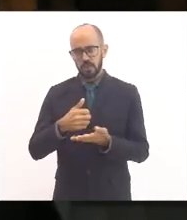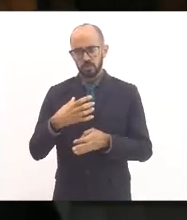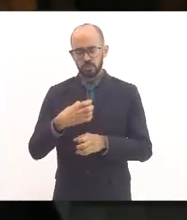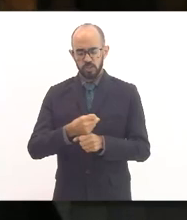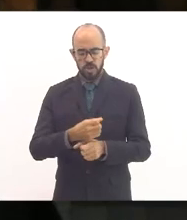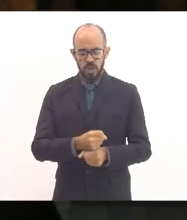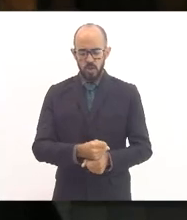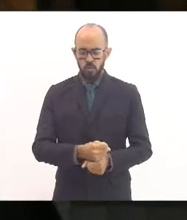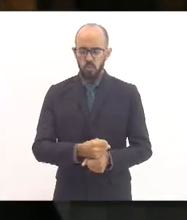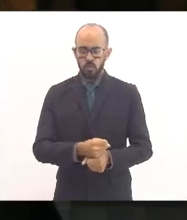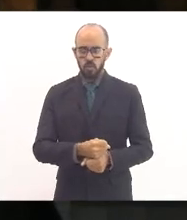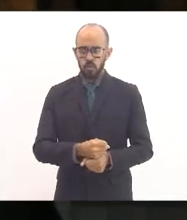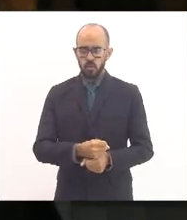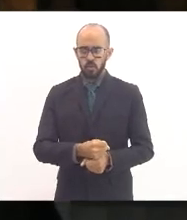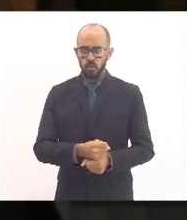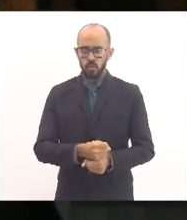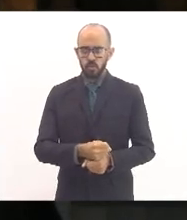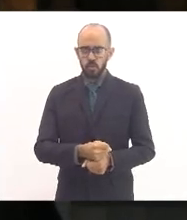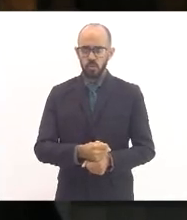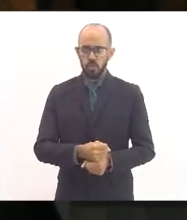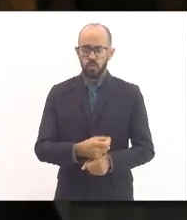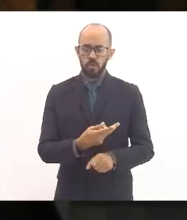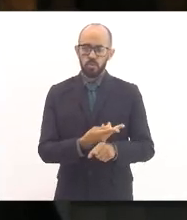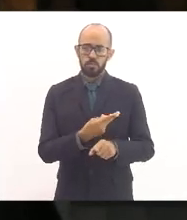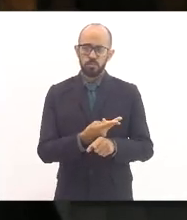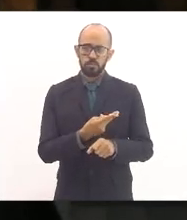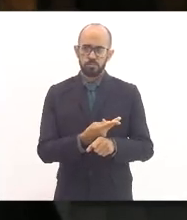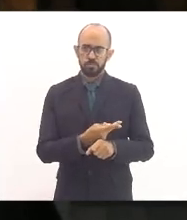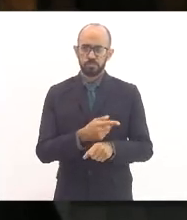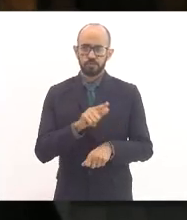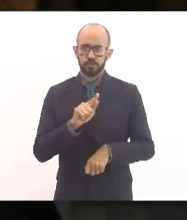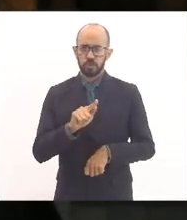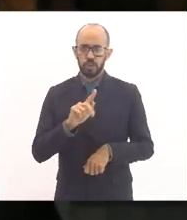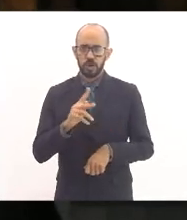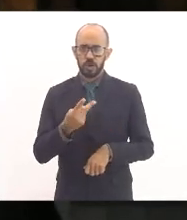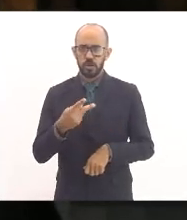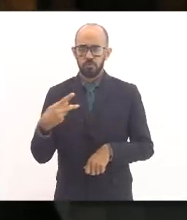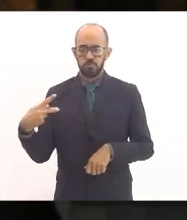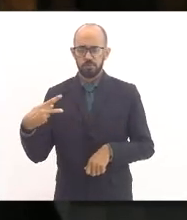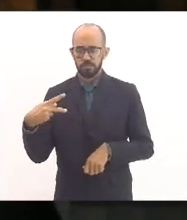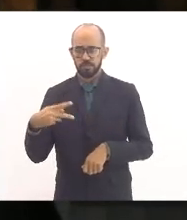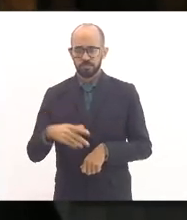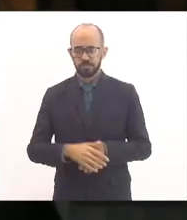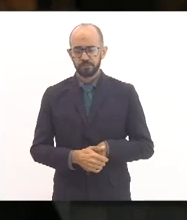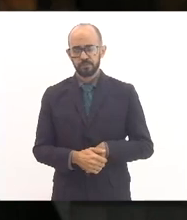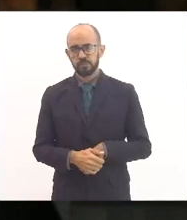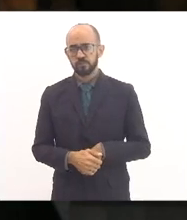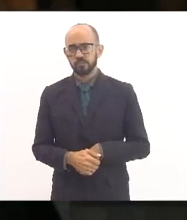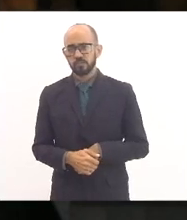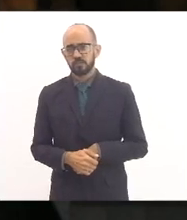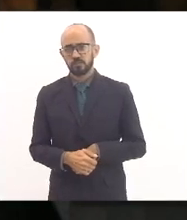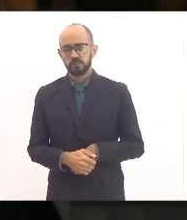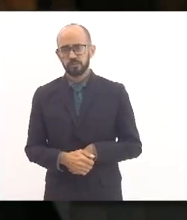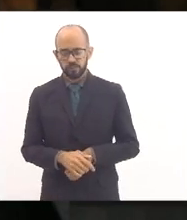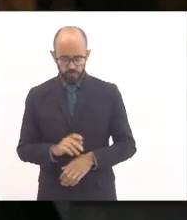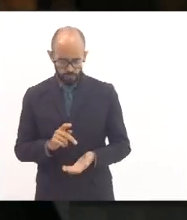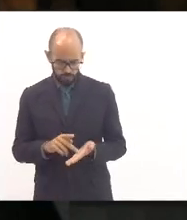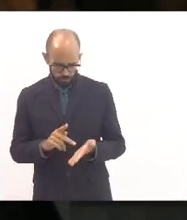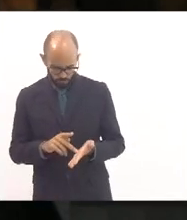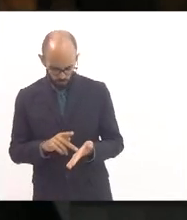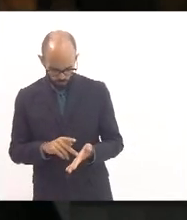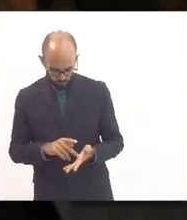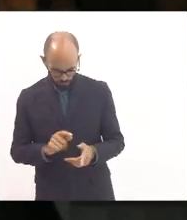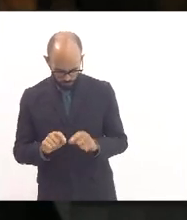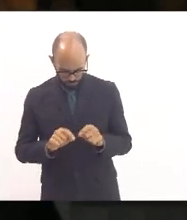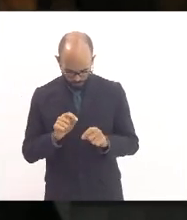incidindo na base de cálculo da gratificação do chp de habilitação profissional na verdade é